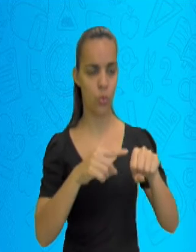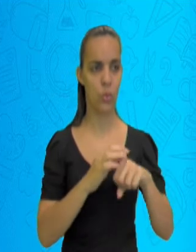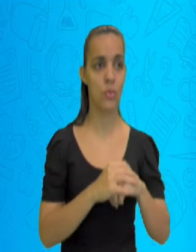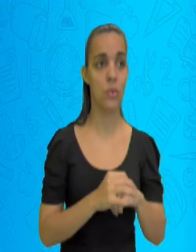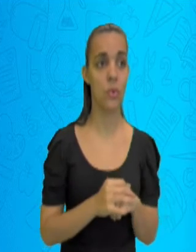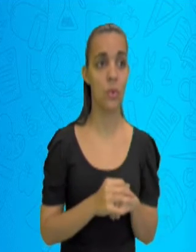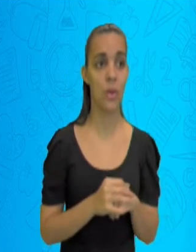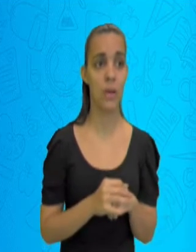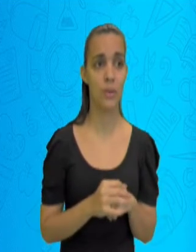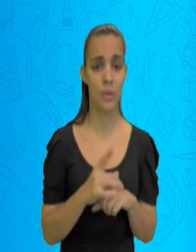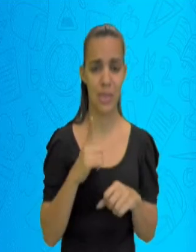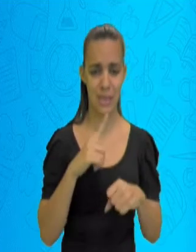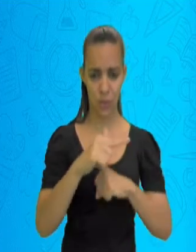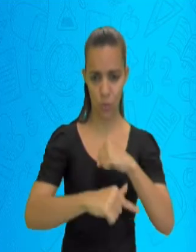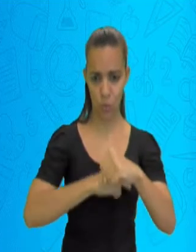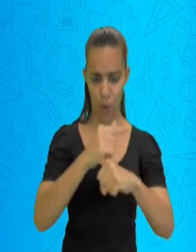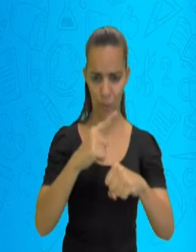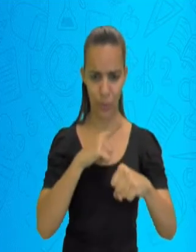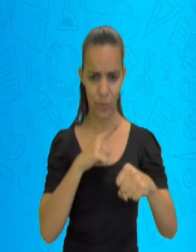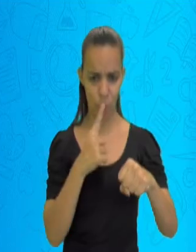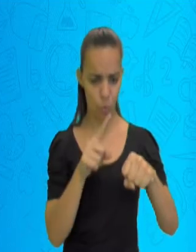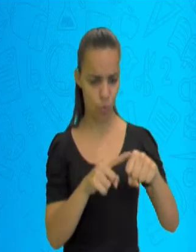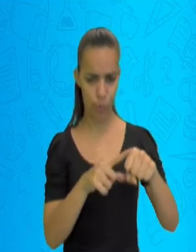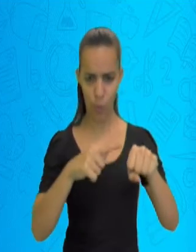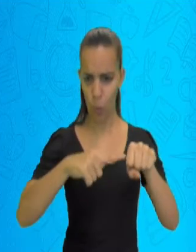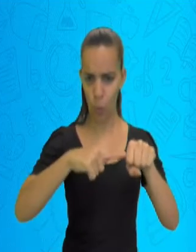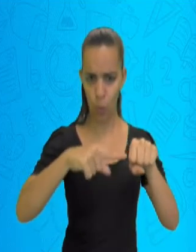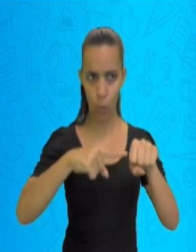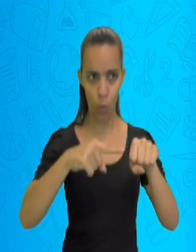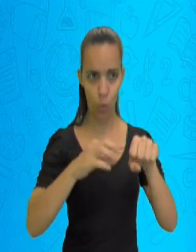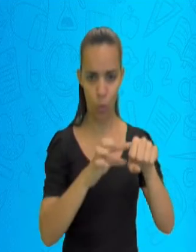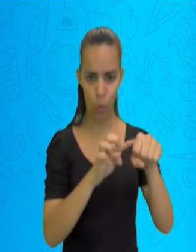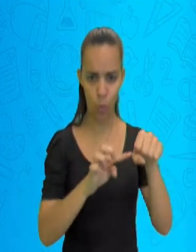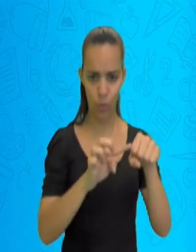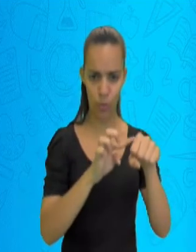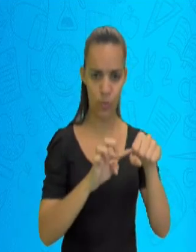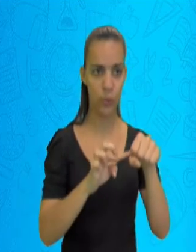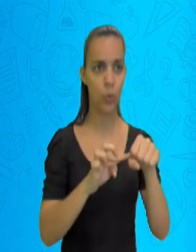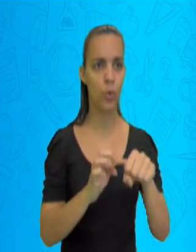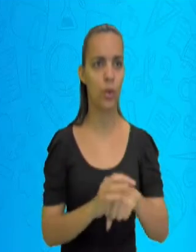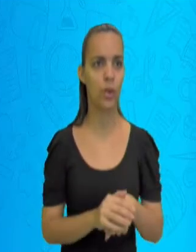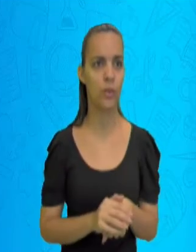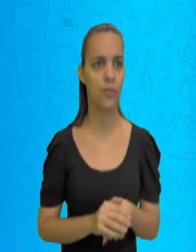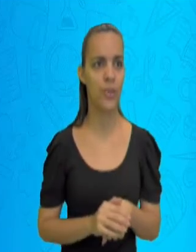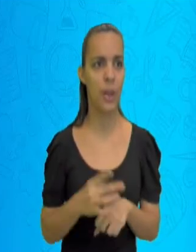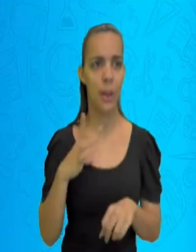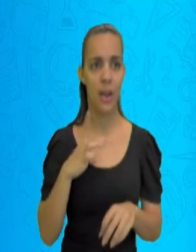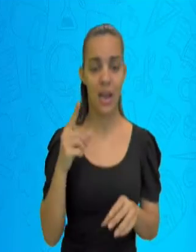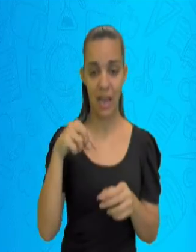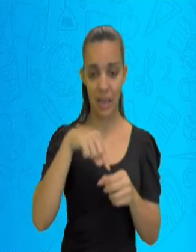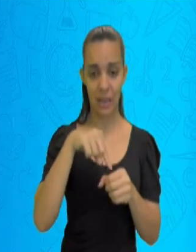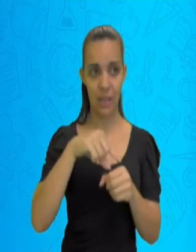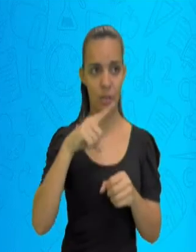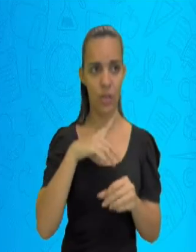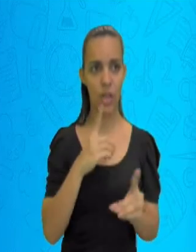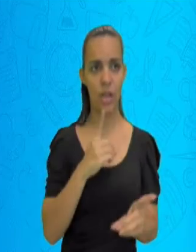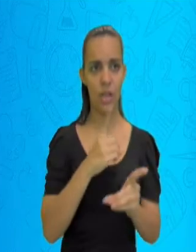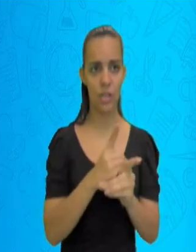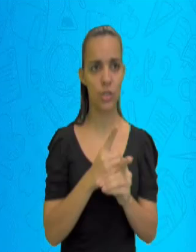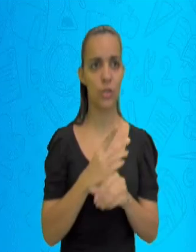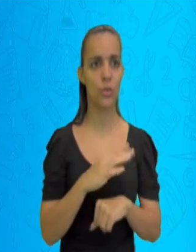no núcleo do átomo que se encontram os prótons, identificado lá por